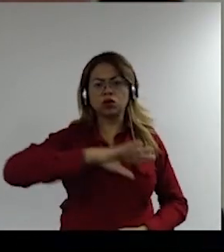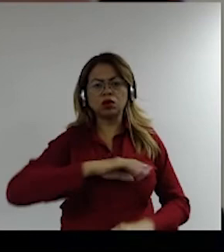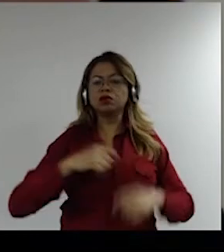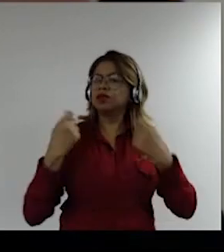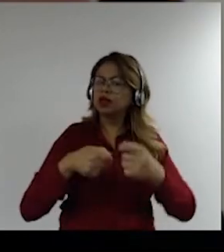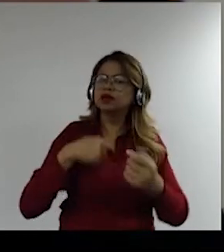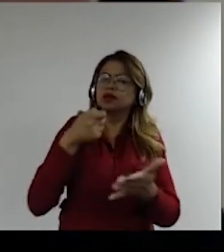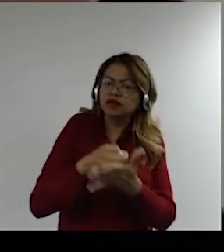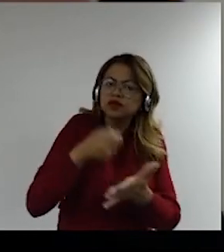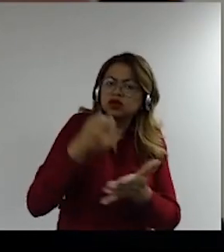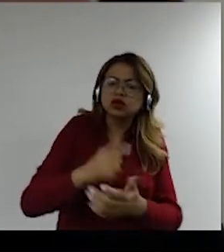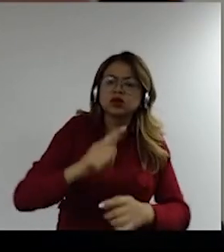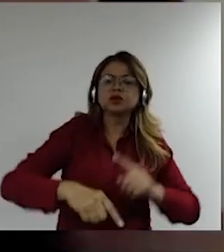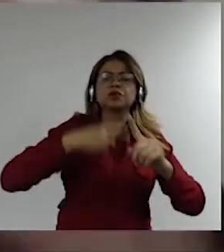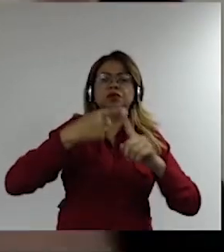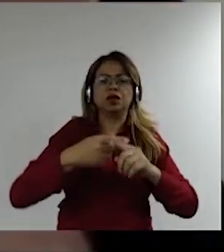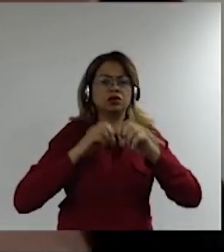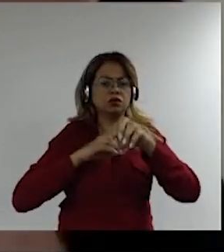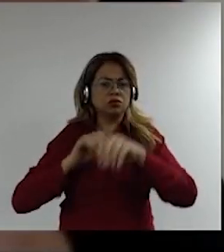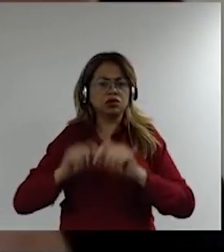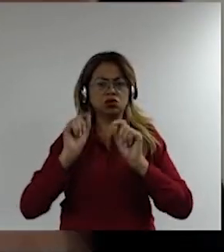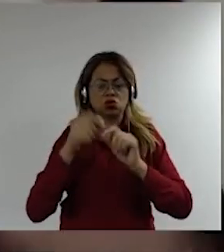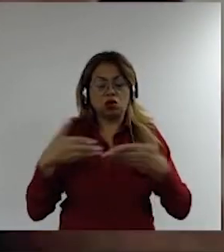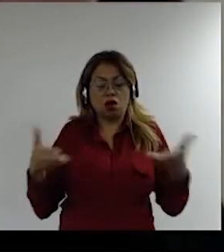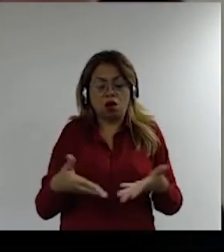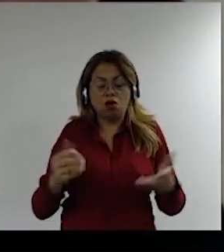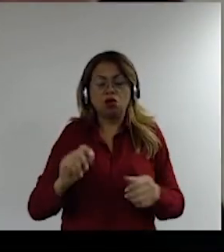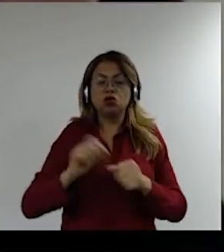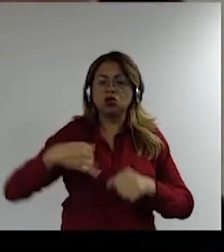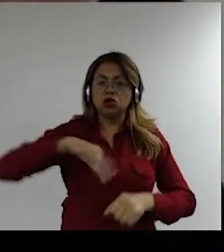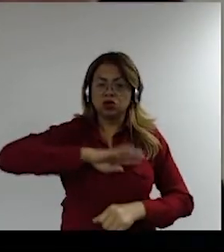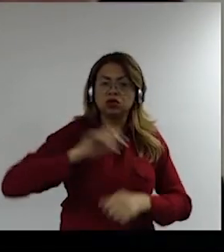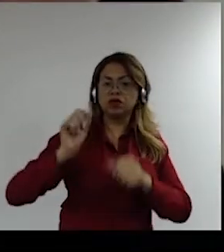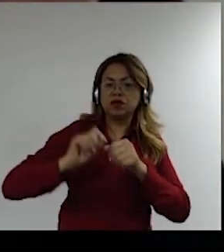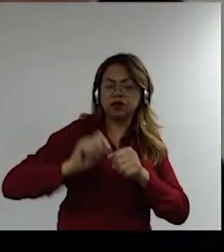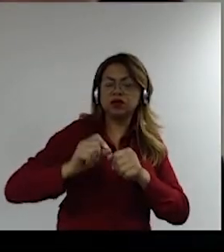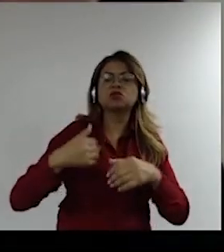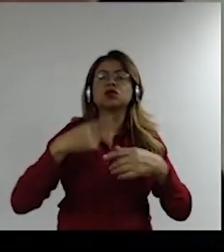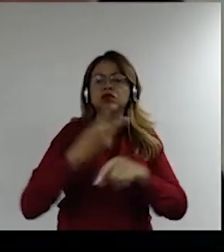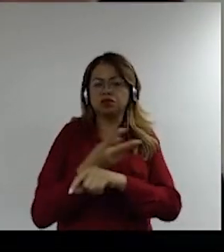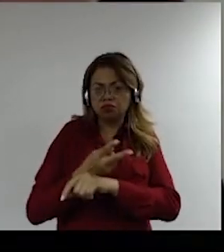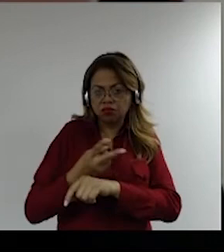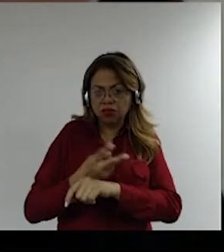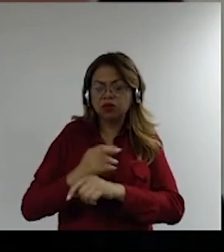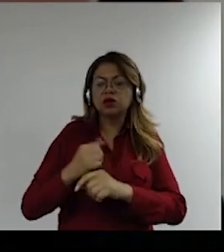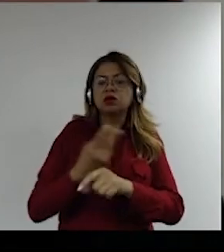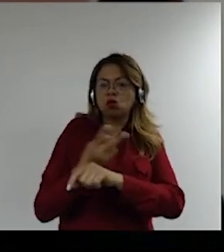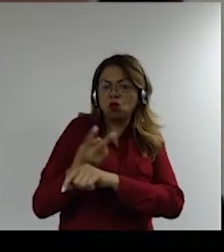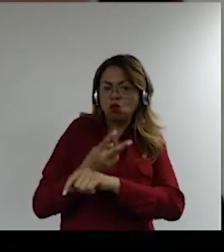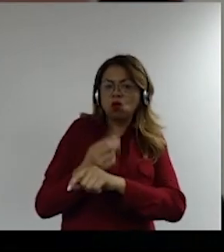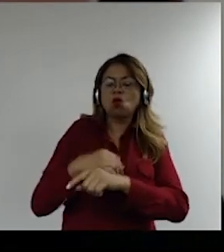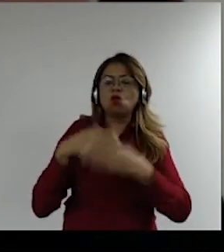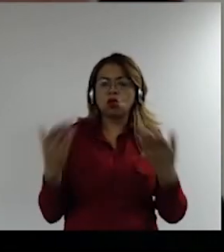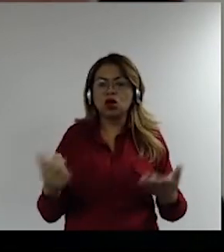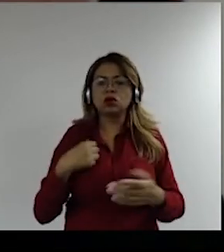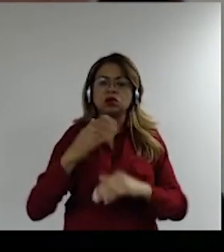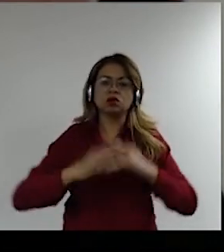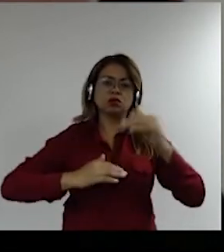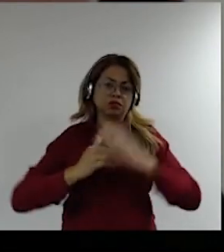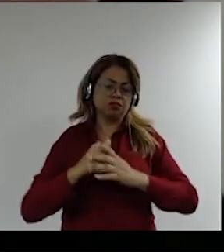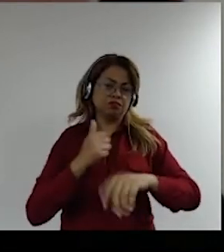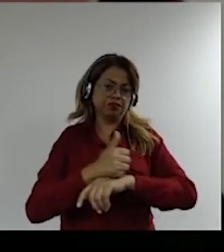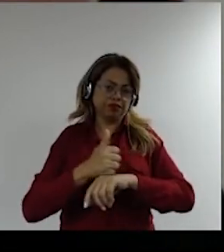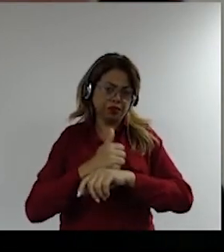muito mais na educação do que nós investimos hoje, e investir na busca, eu repito, na busca efetiva da qualidade.